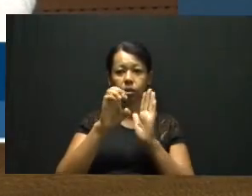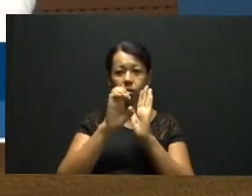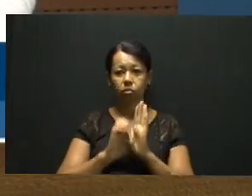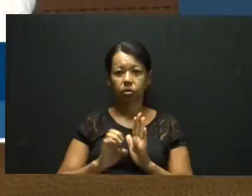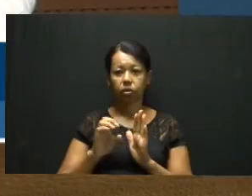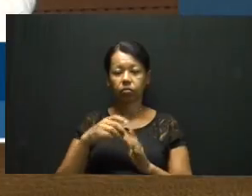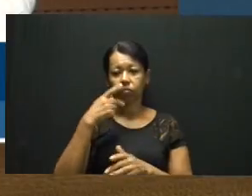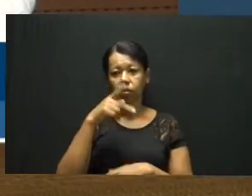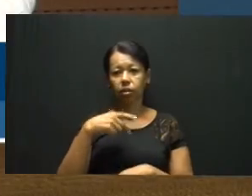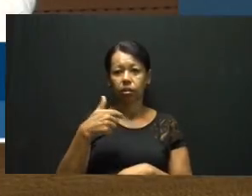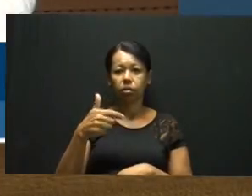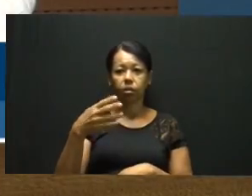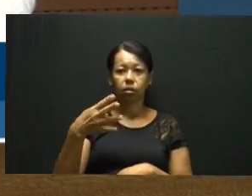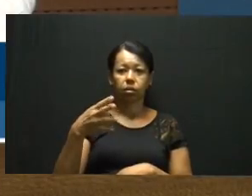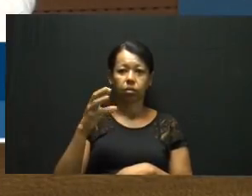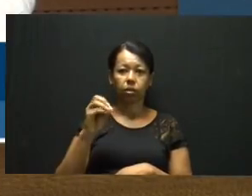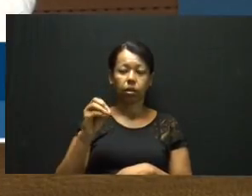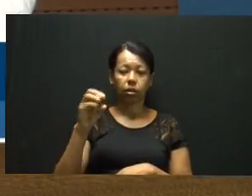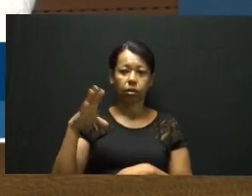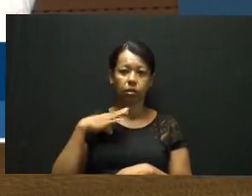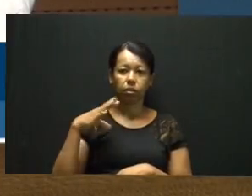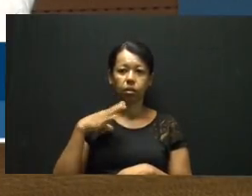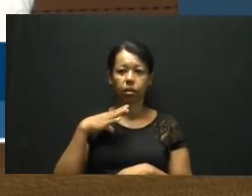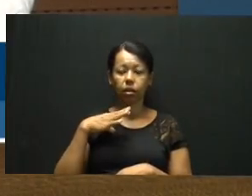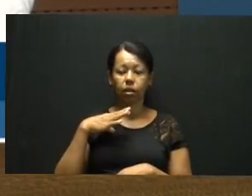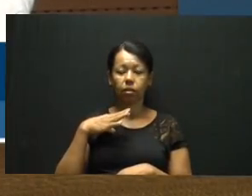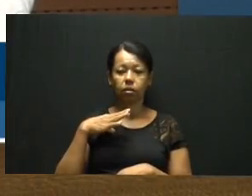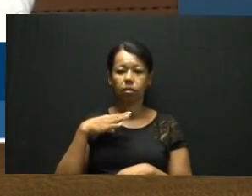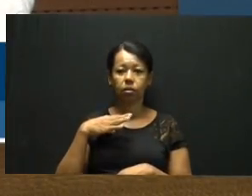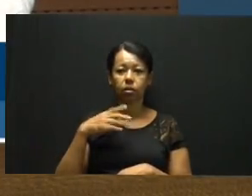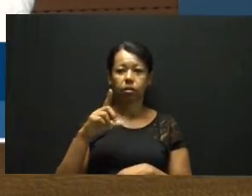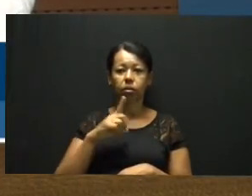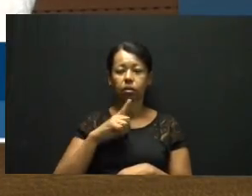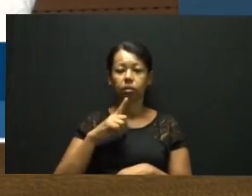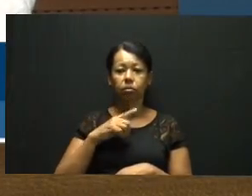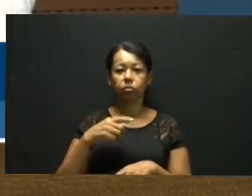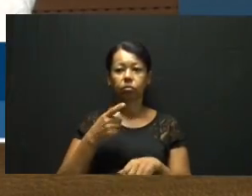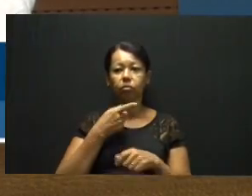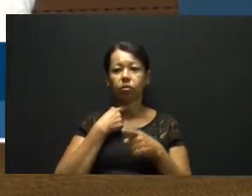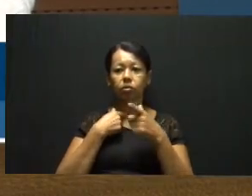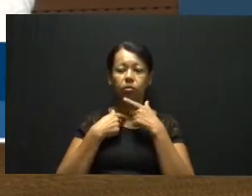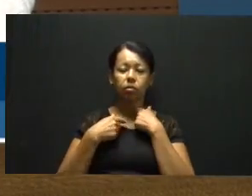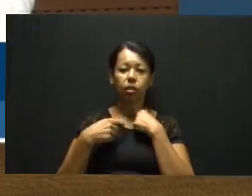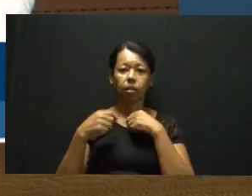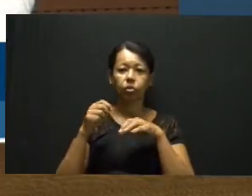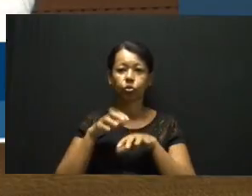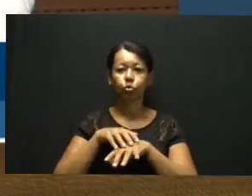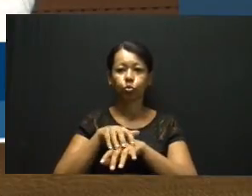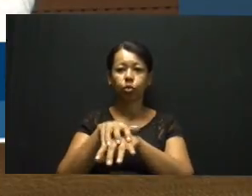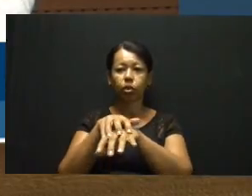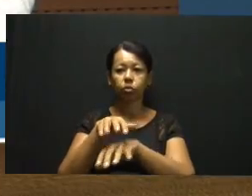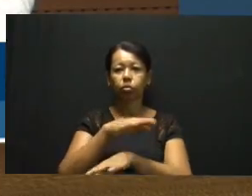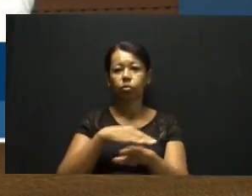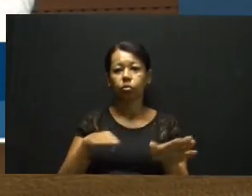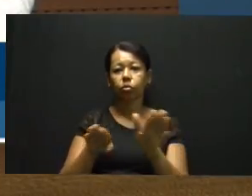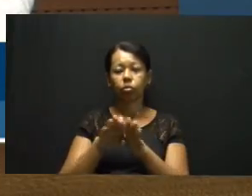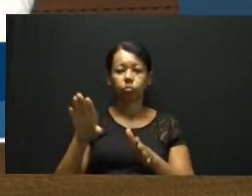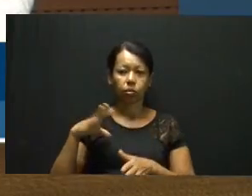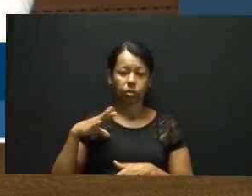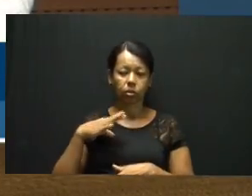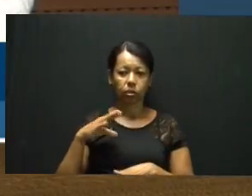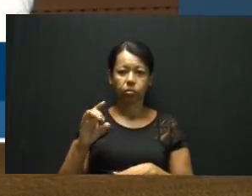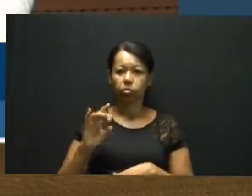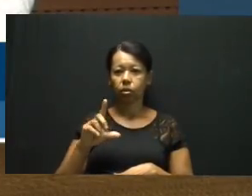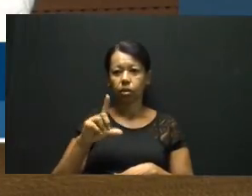que 140 municípios serão de interesse turístico. Todos os municípios, exceto as instâncias